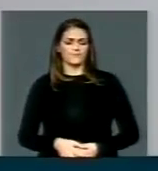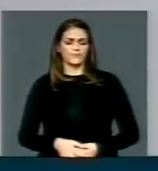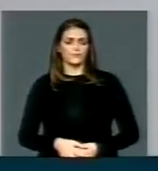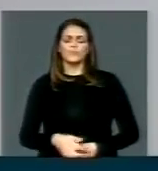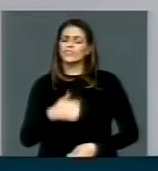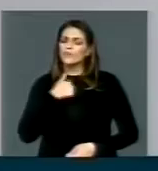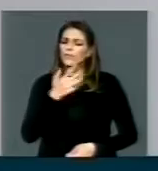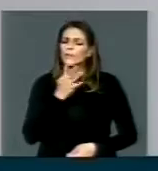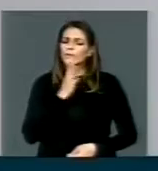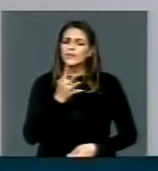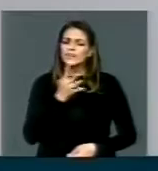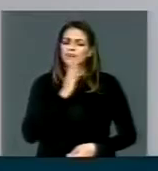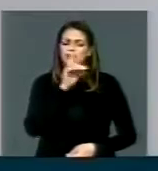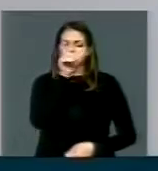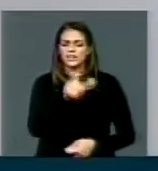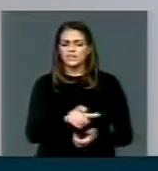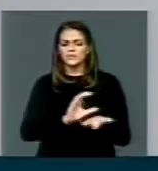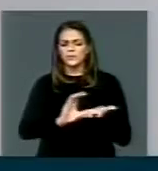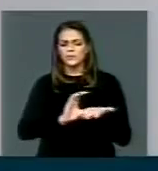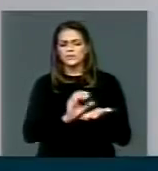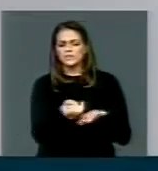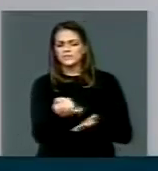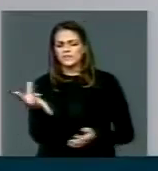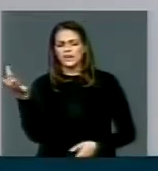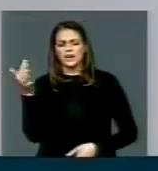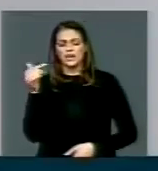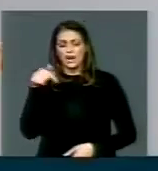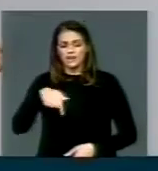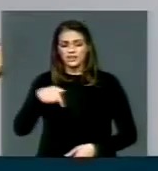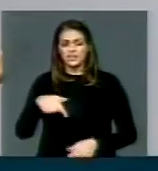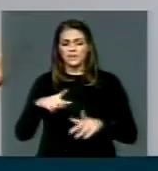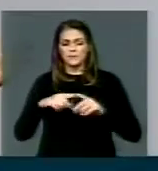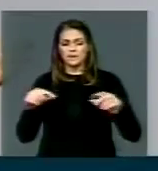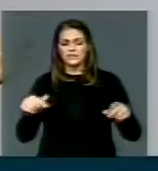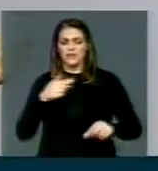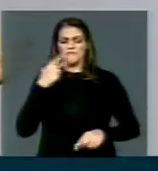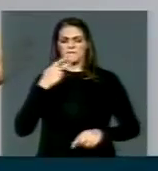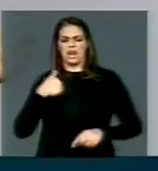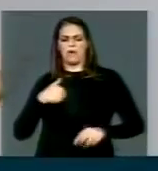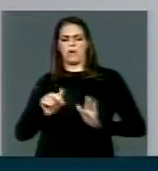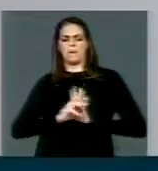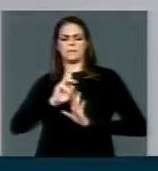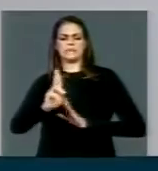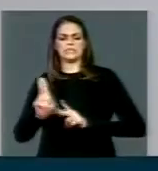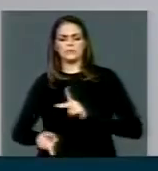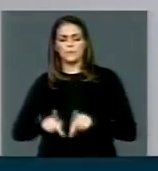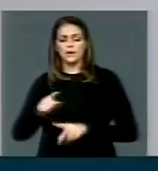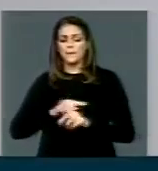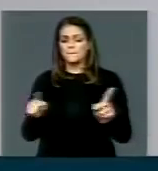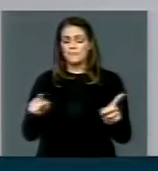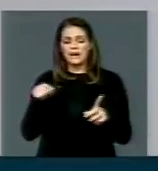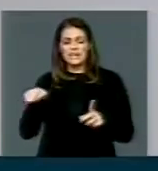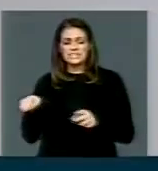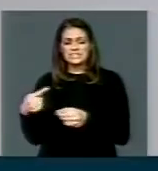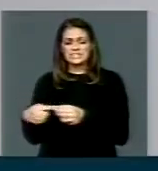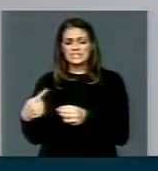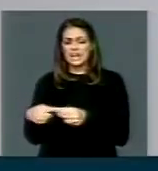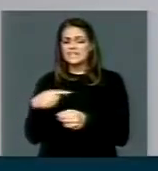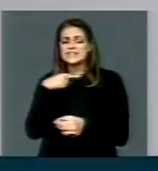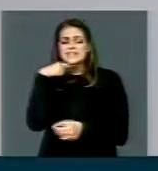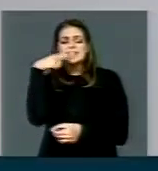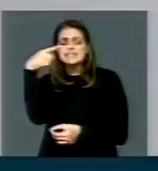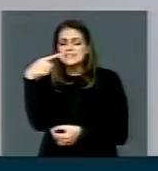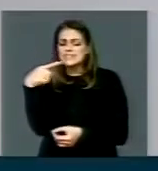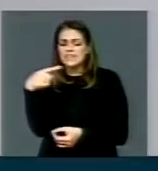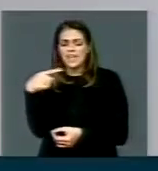conheço os conselheiros que falam aqui em Brasília, em nome da população brasileira, que nas suas cidades não tem legitimidade